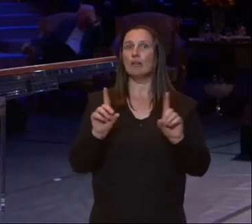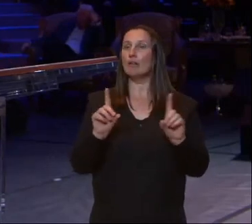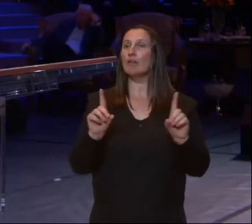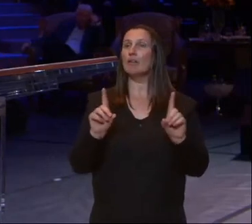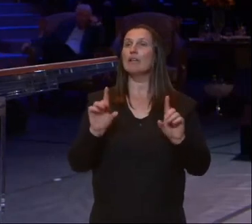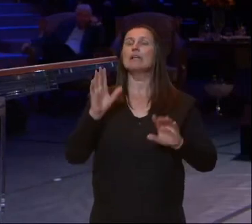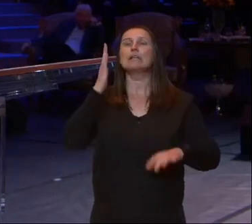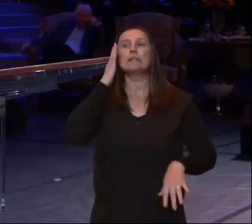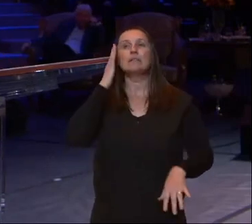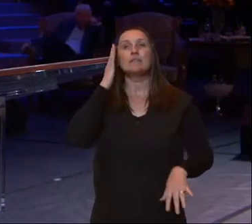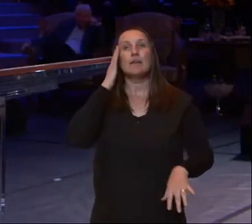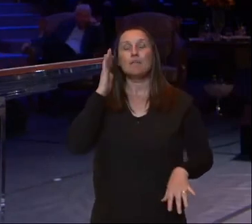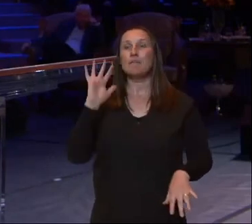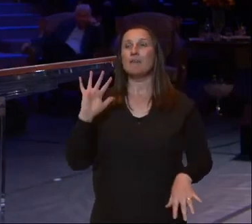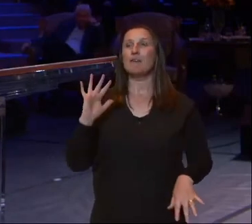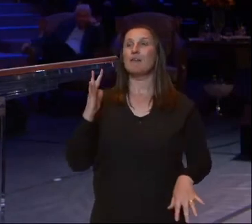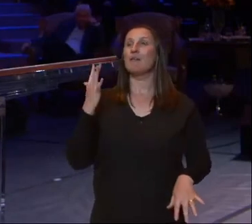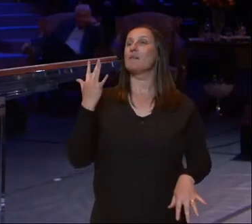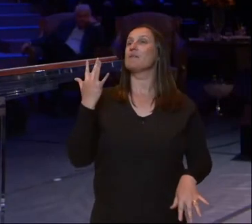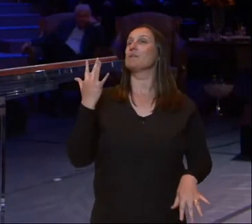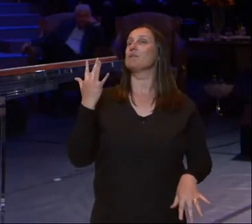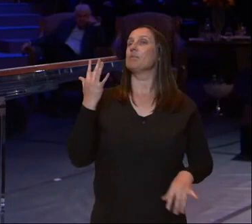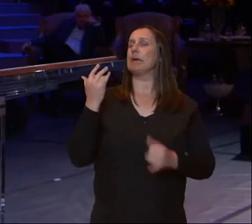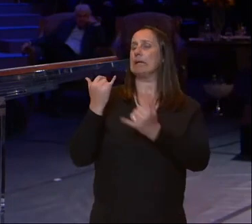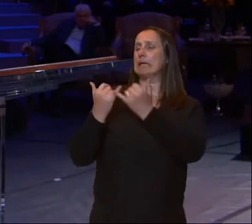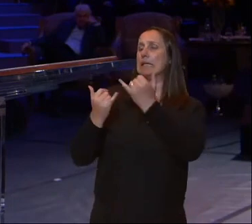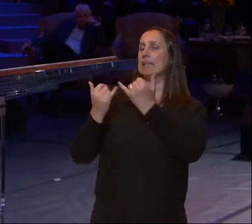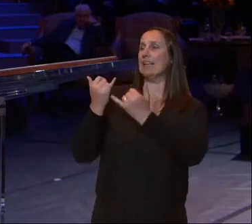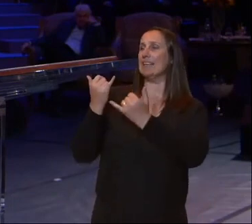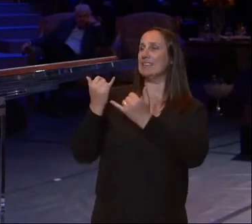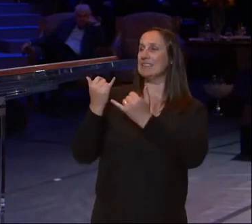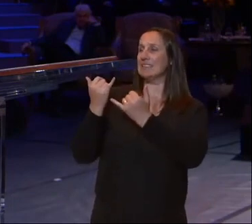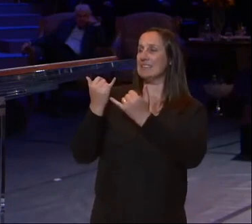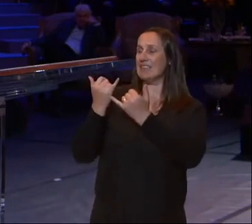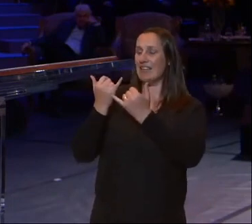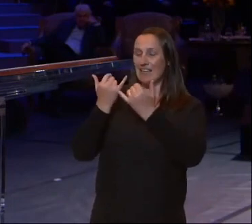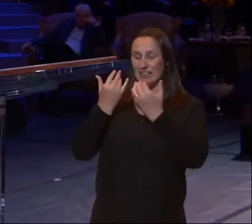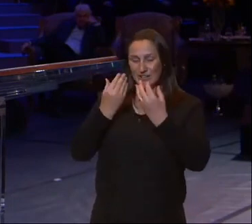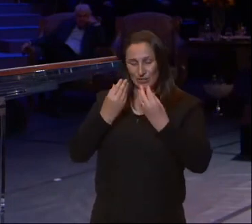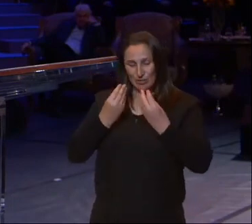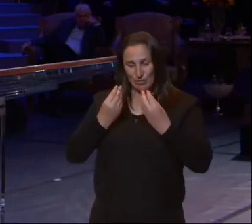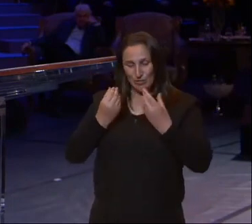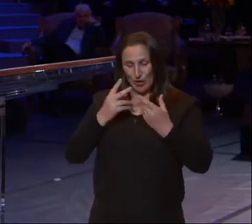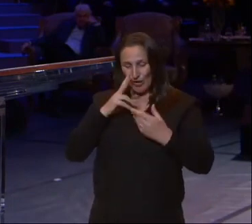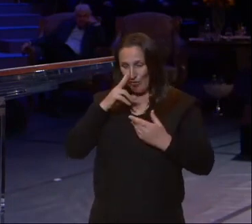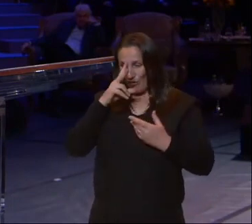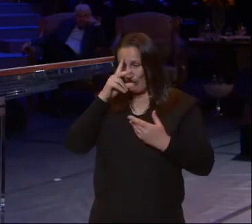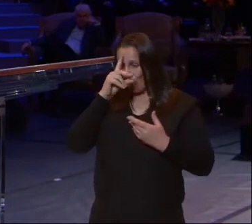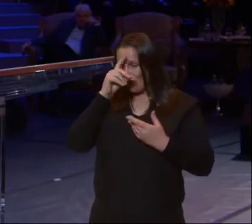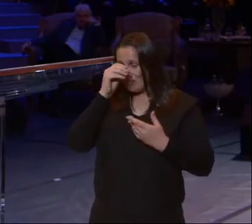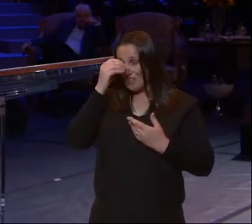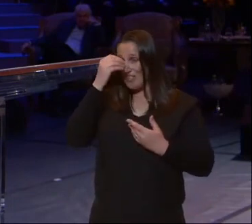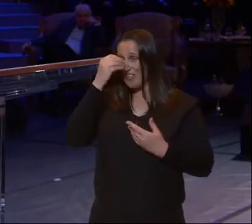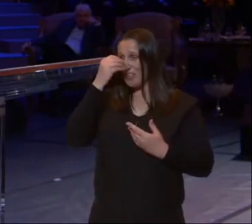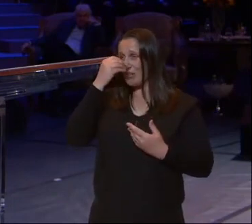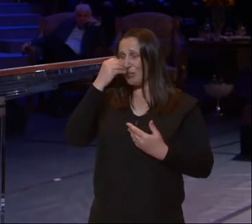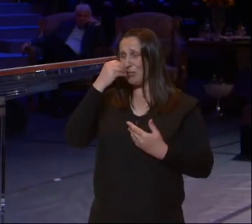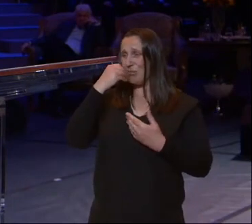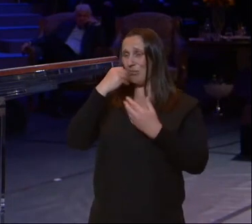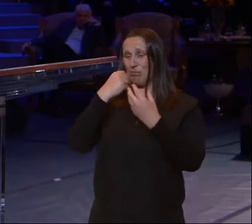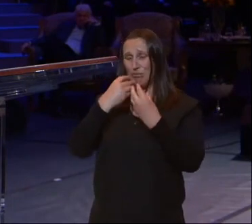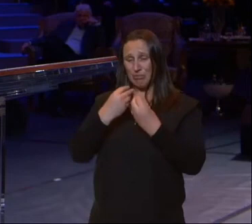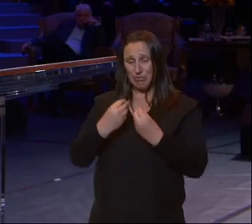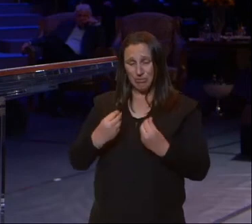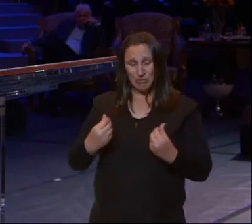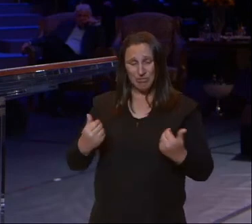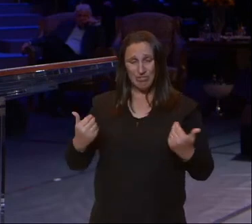quando você parece que esgota toda a força, tudo